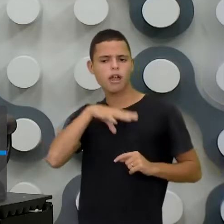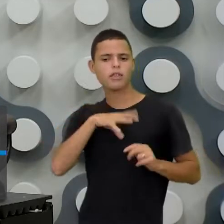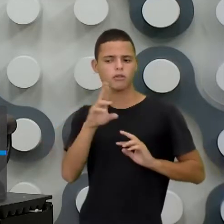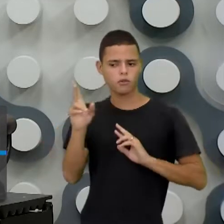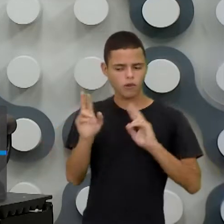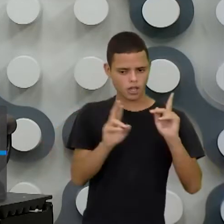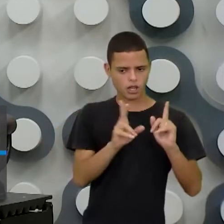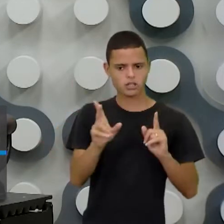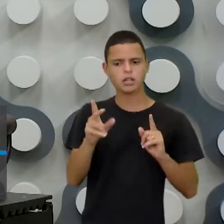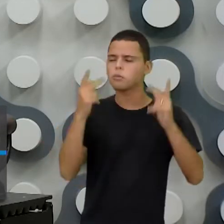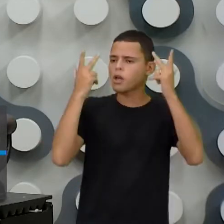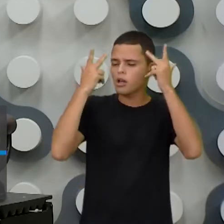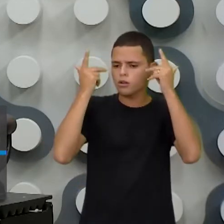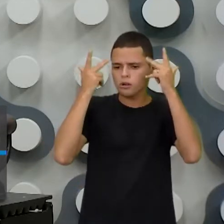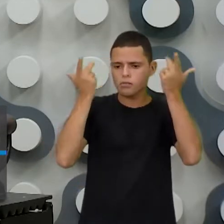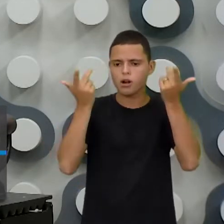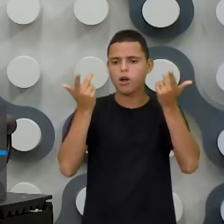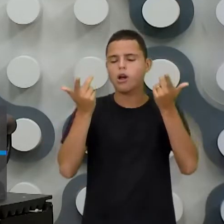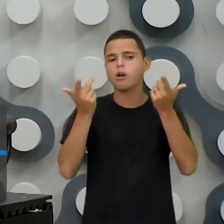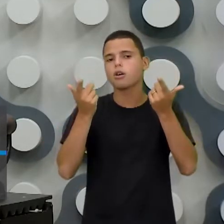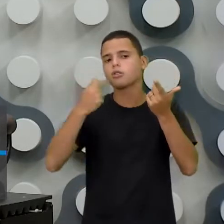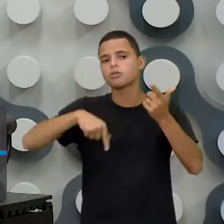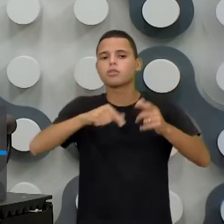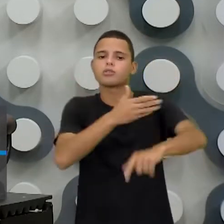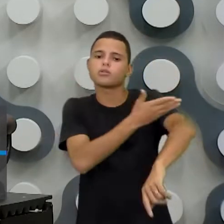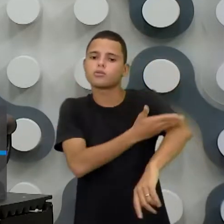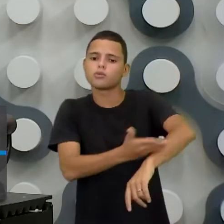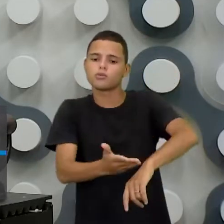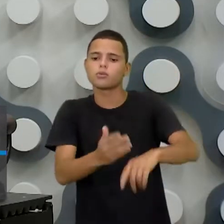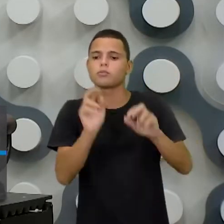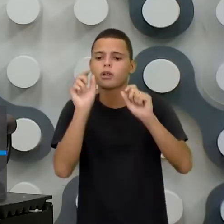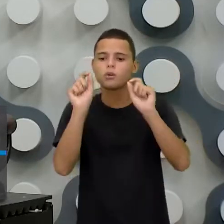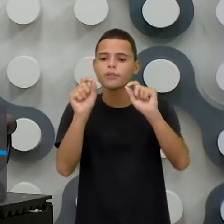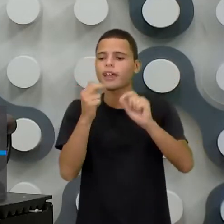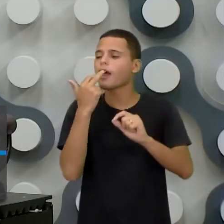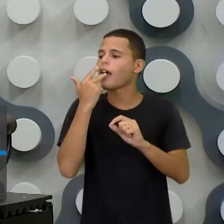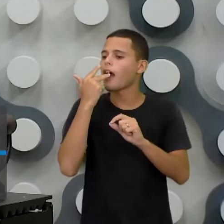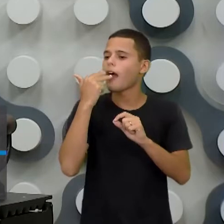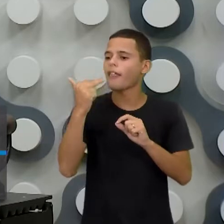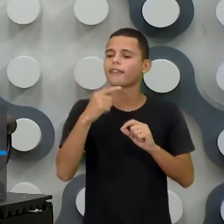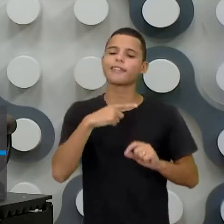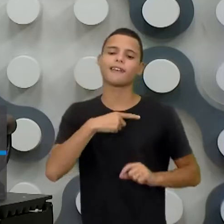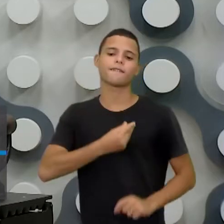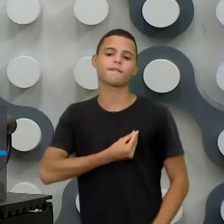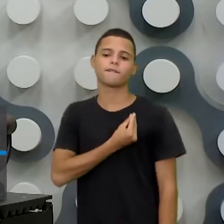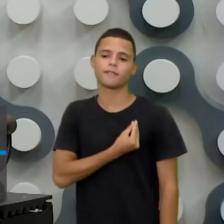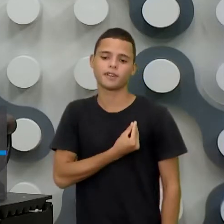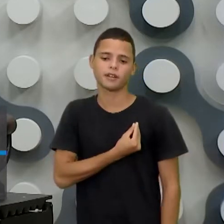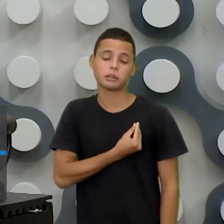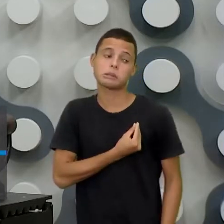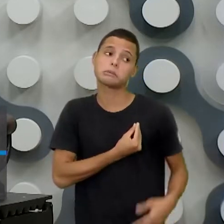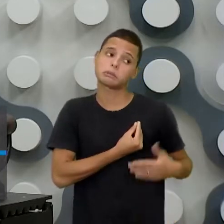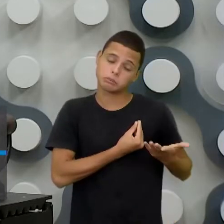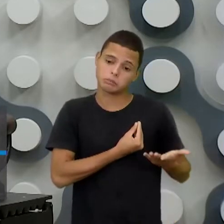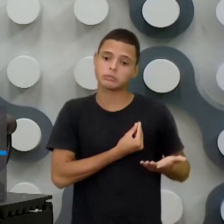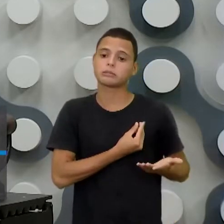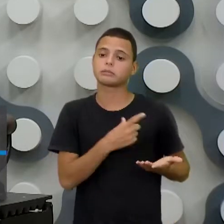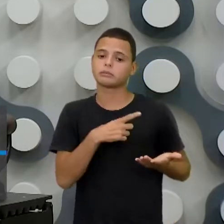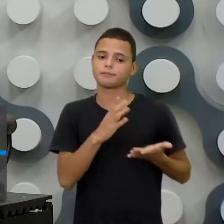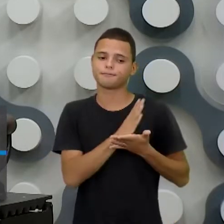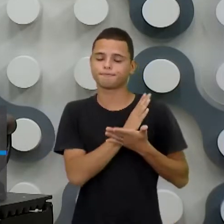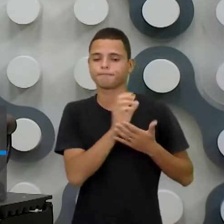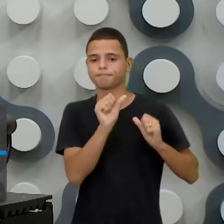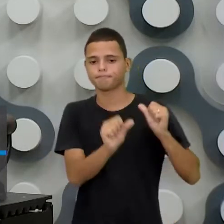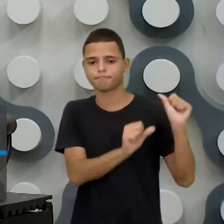costumamos dizer o quê? Que a língua é viva, né? A língua é viva. Então, se ela é viva, ela vai sofrendo aí as